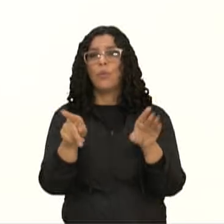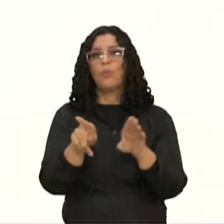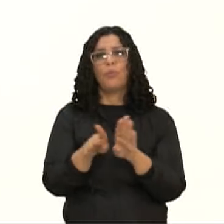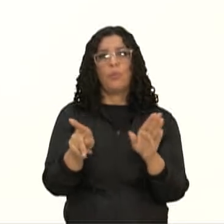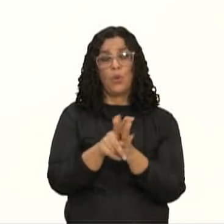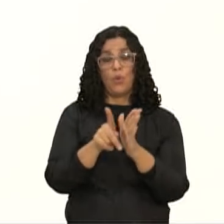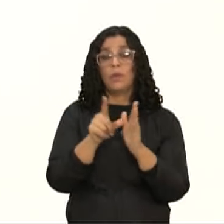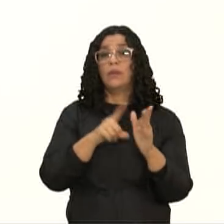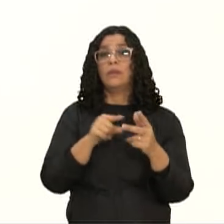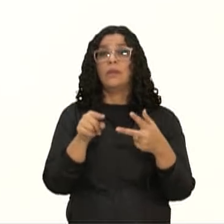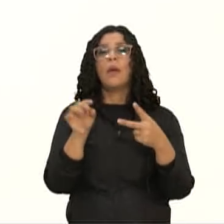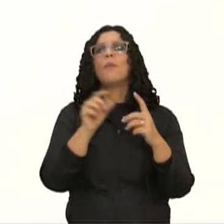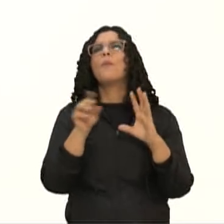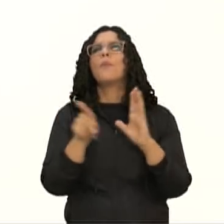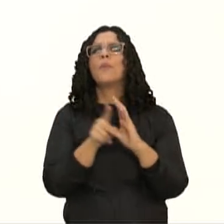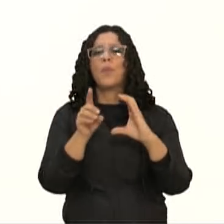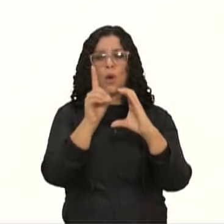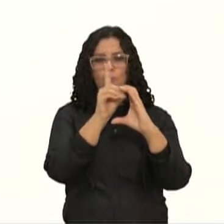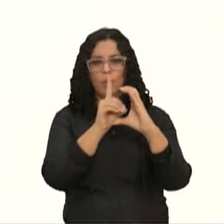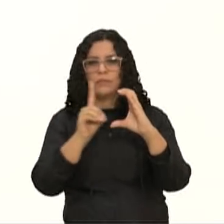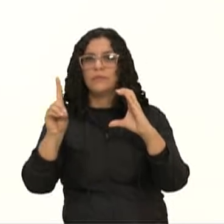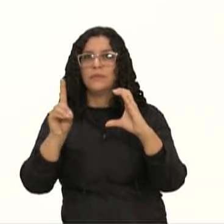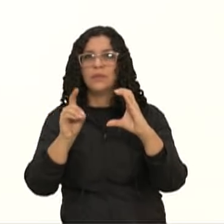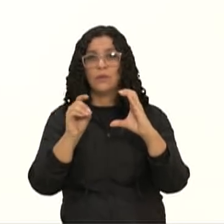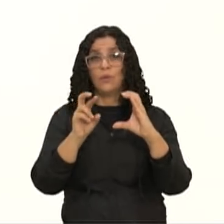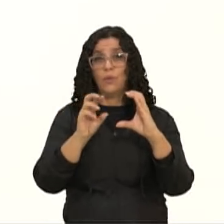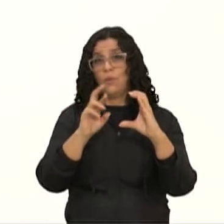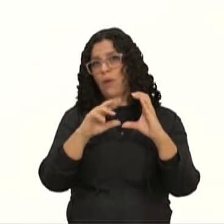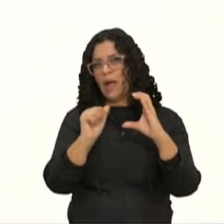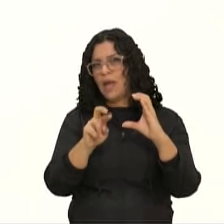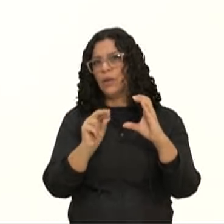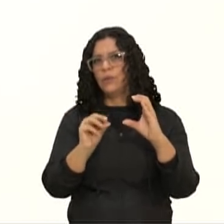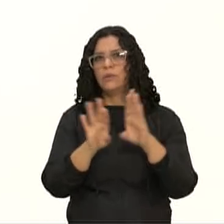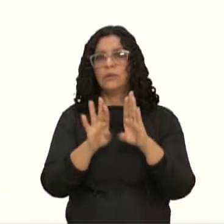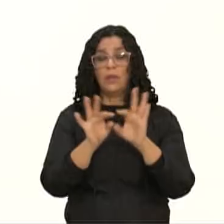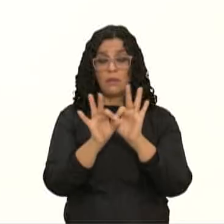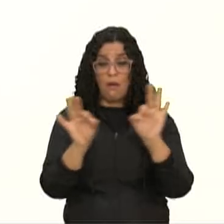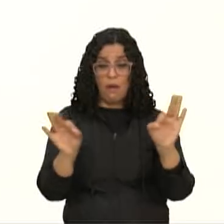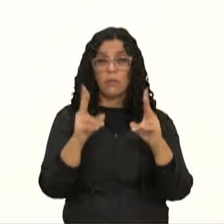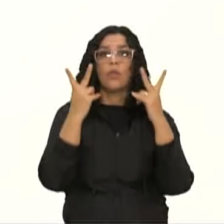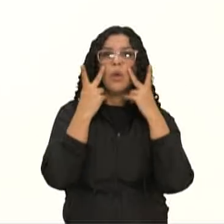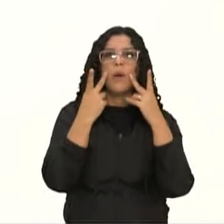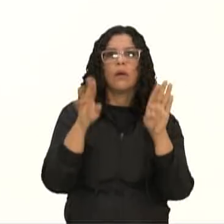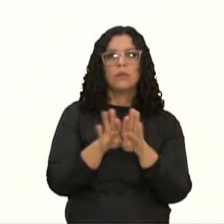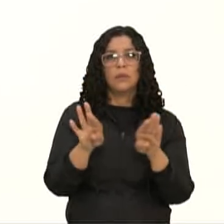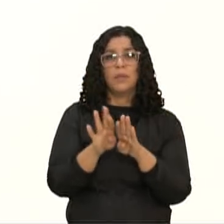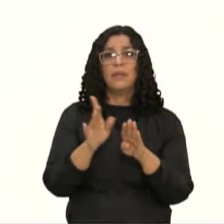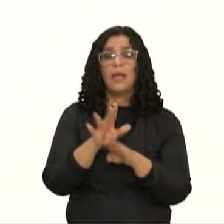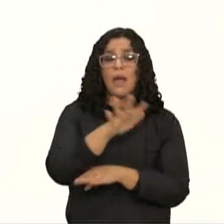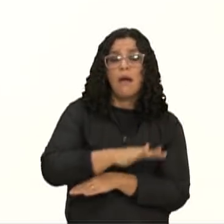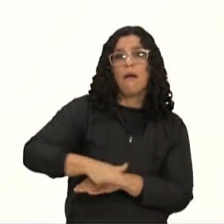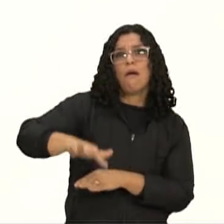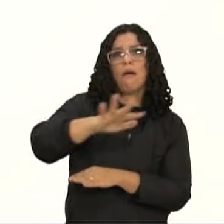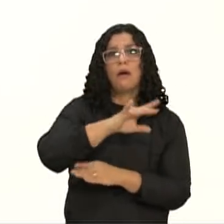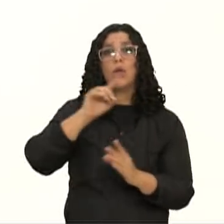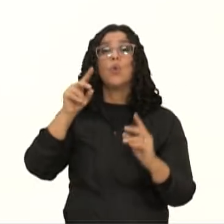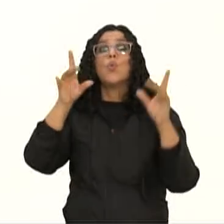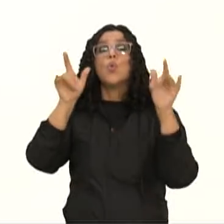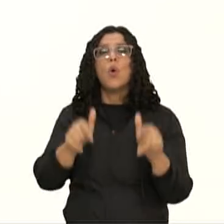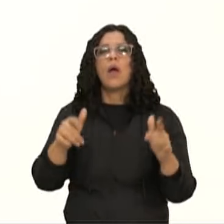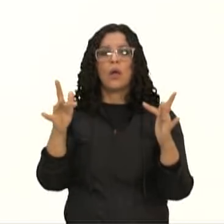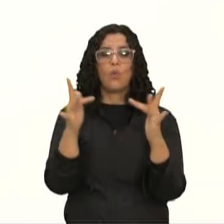o raio do seno do ângulo, que esse raio forma com a reta normal e a interface no ponto de